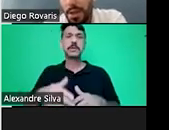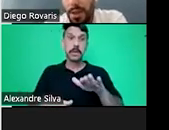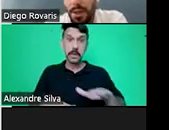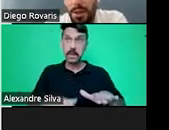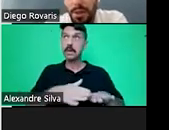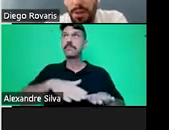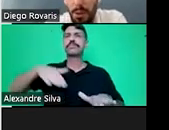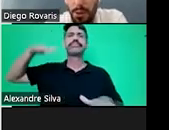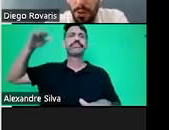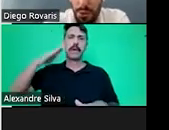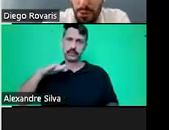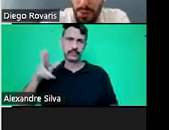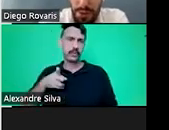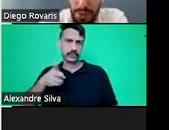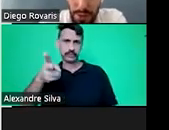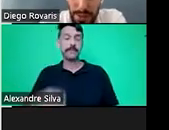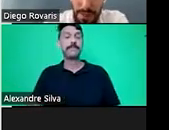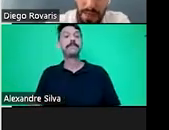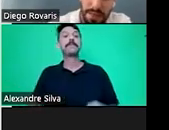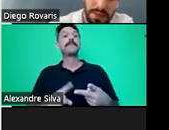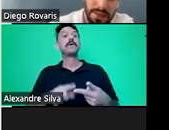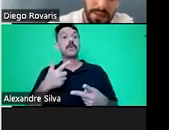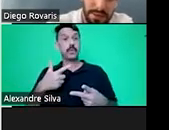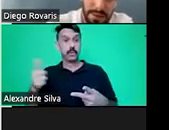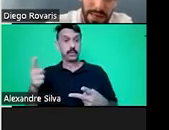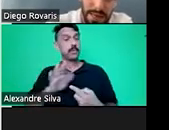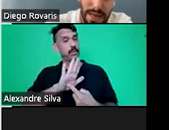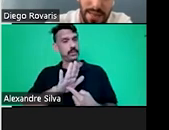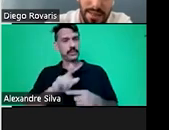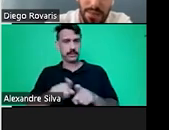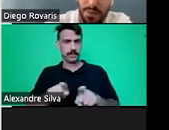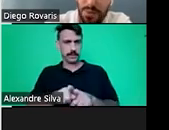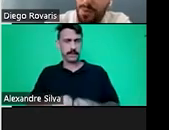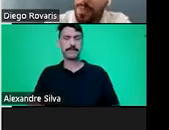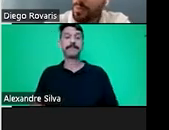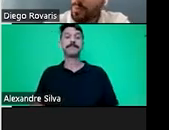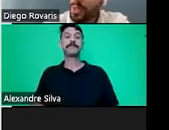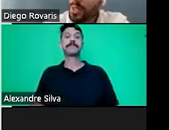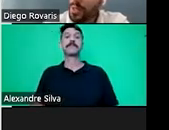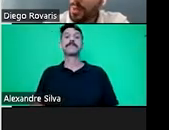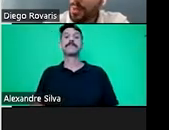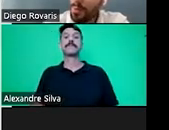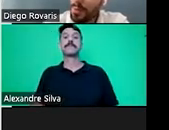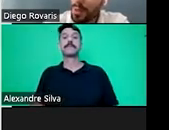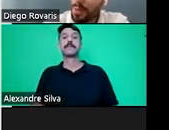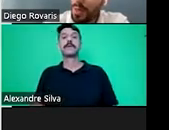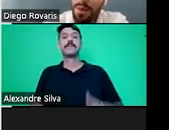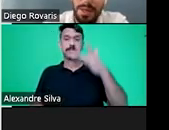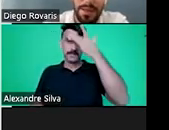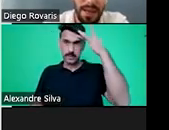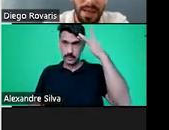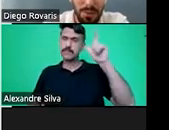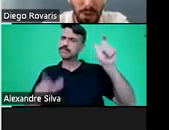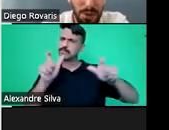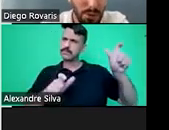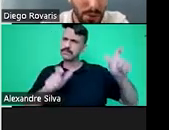a gente mostrou também é a questão. Muita gente se perguntava, tá,